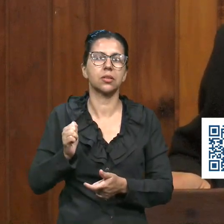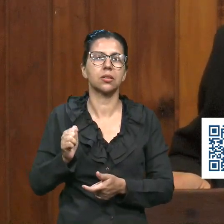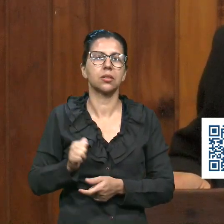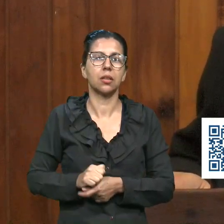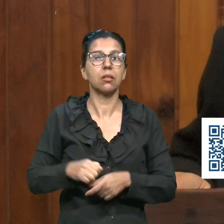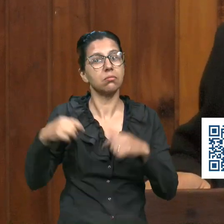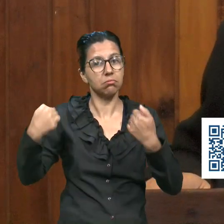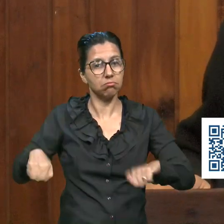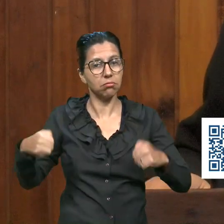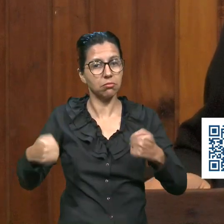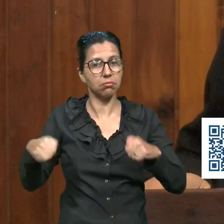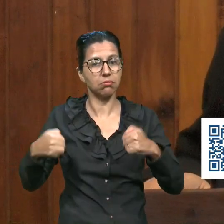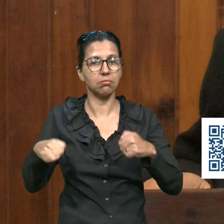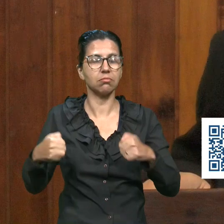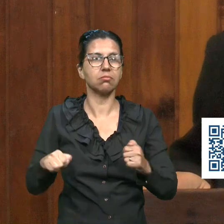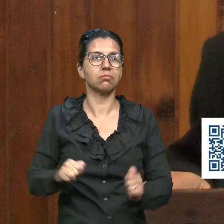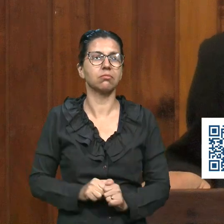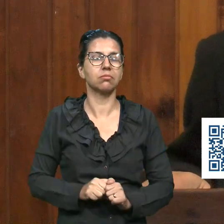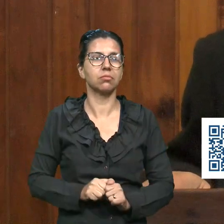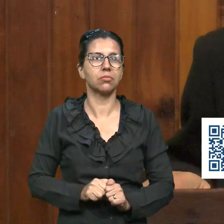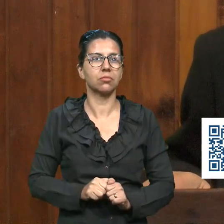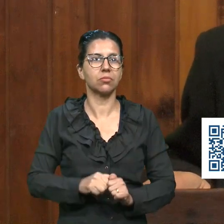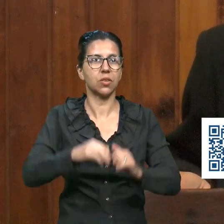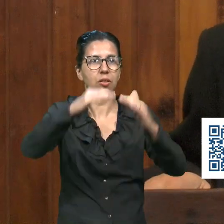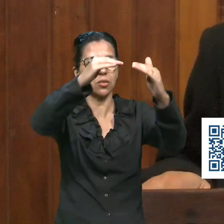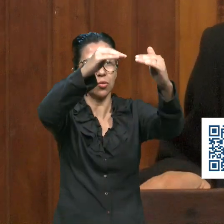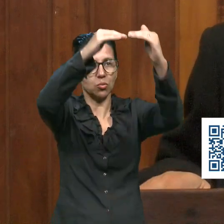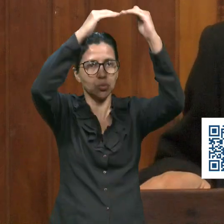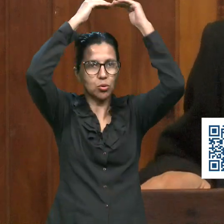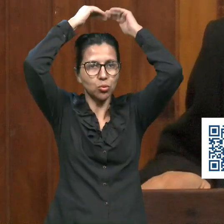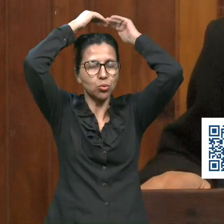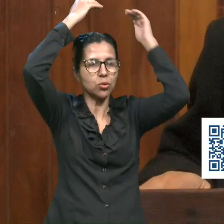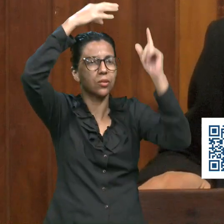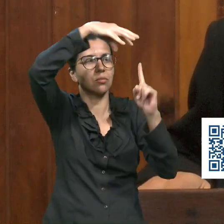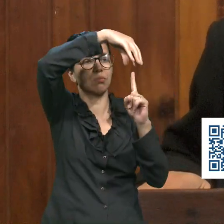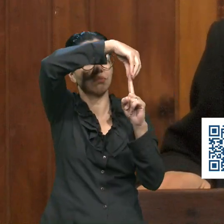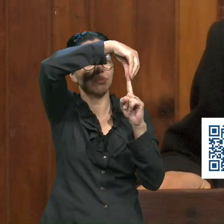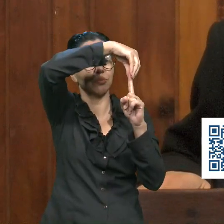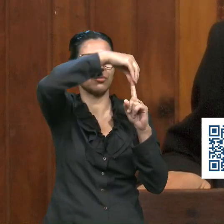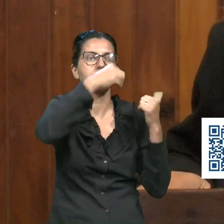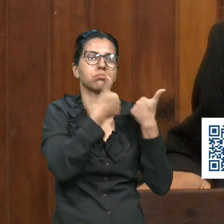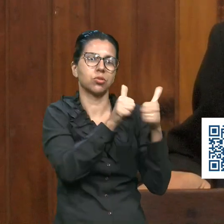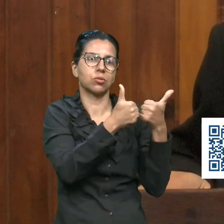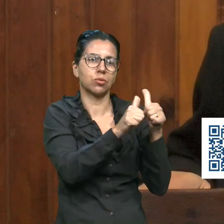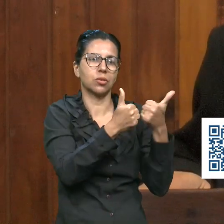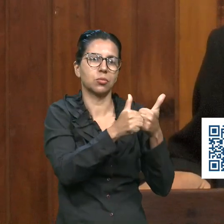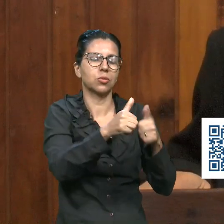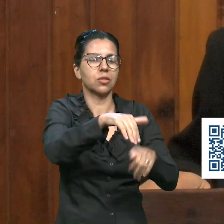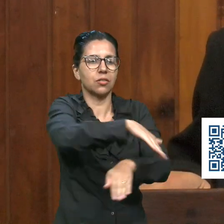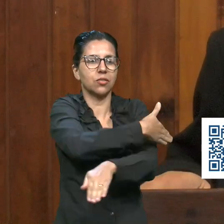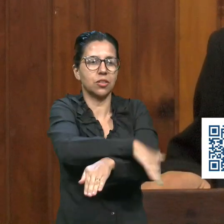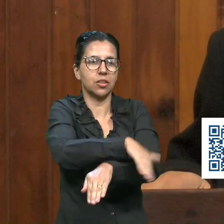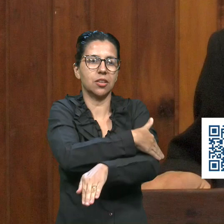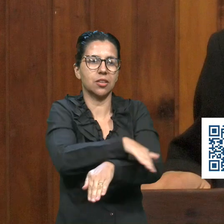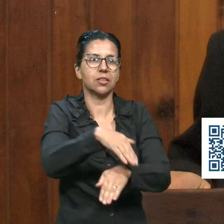à necessidade da instalação de cobertura de ônibus na Avenida Maria Fernandes Cavalari com a